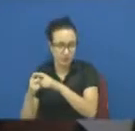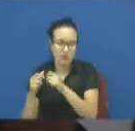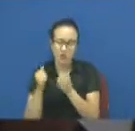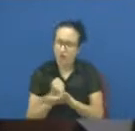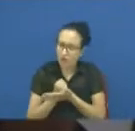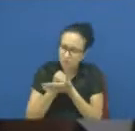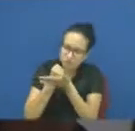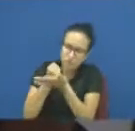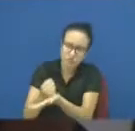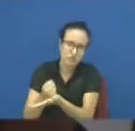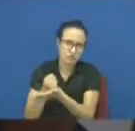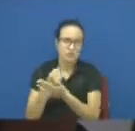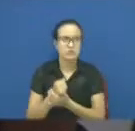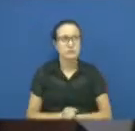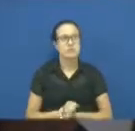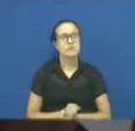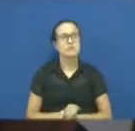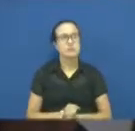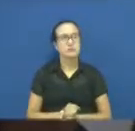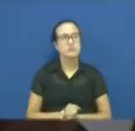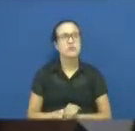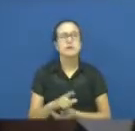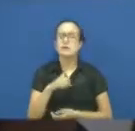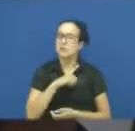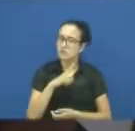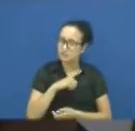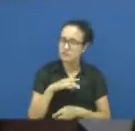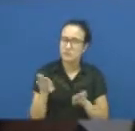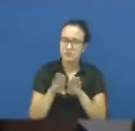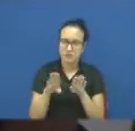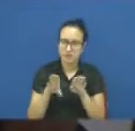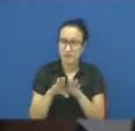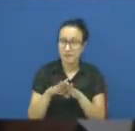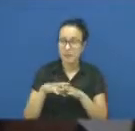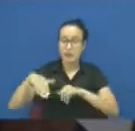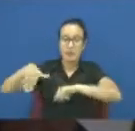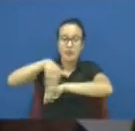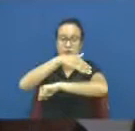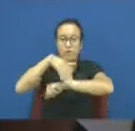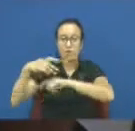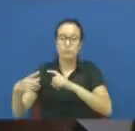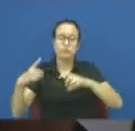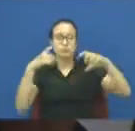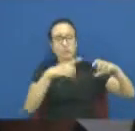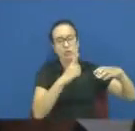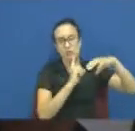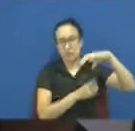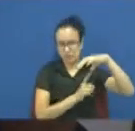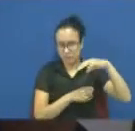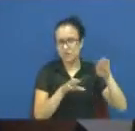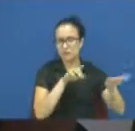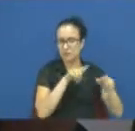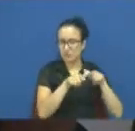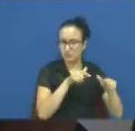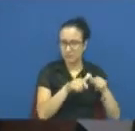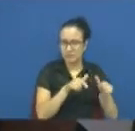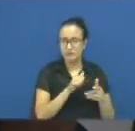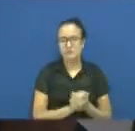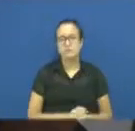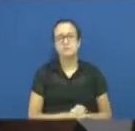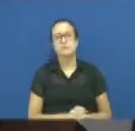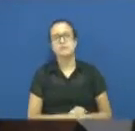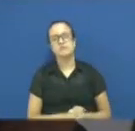Luciano Esteves e teve posteriormente na Rua Barão de Campinas. Atuou no